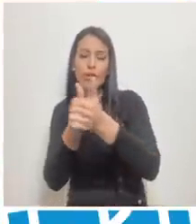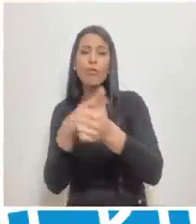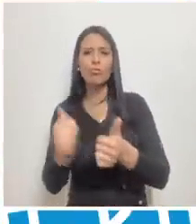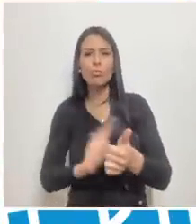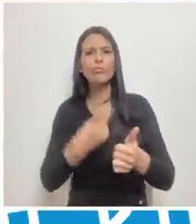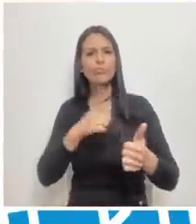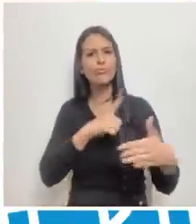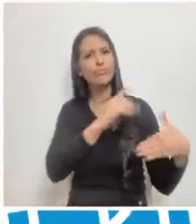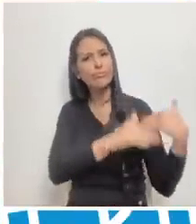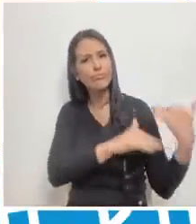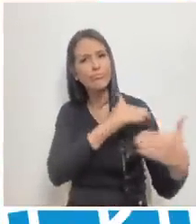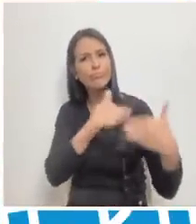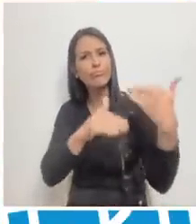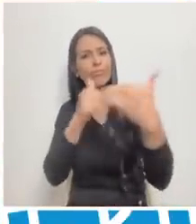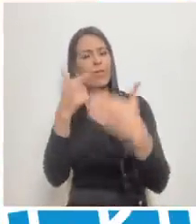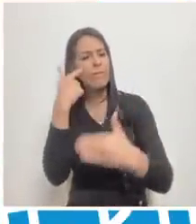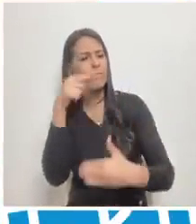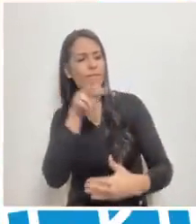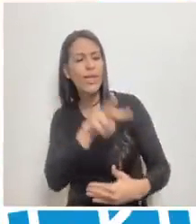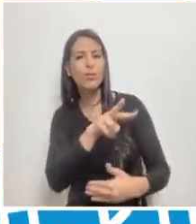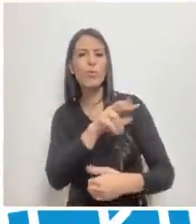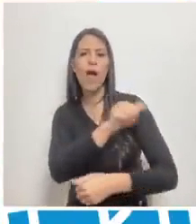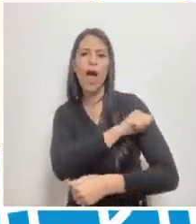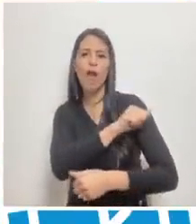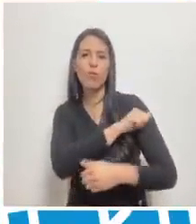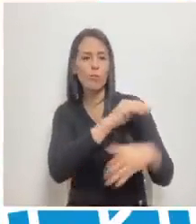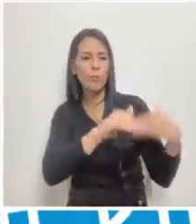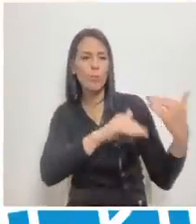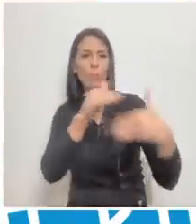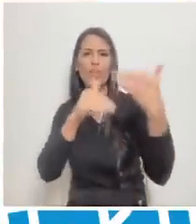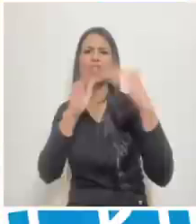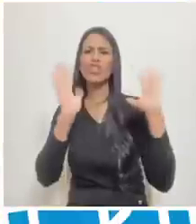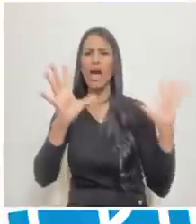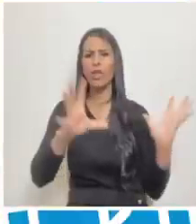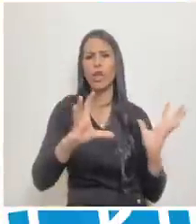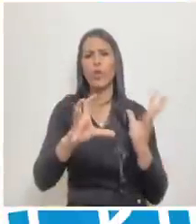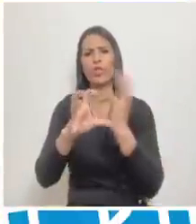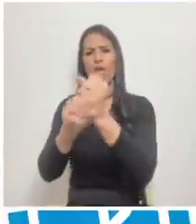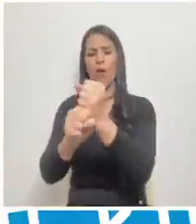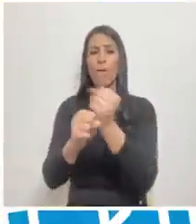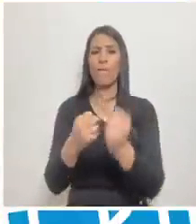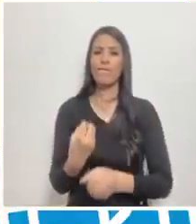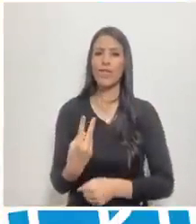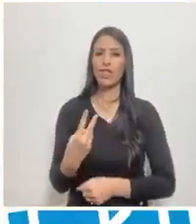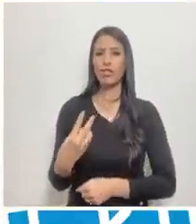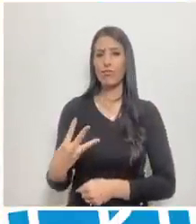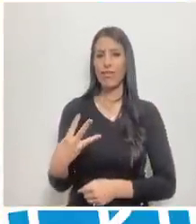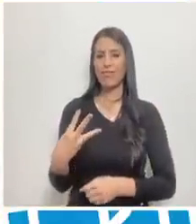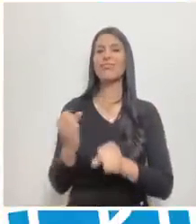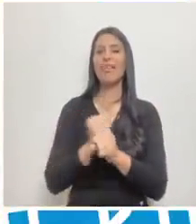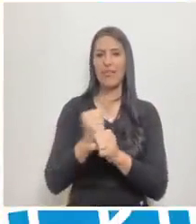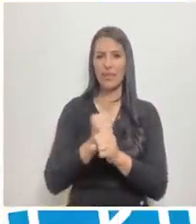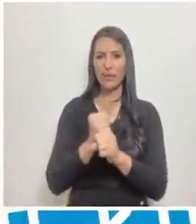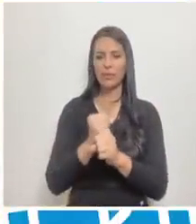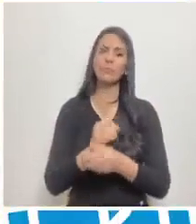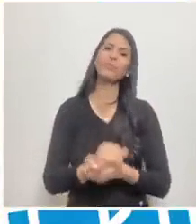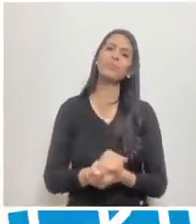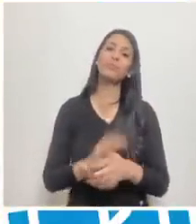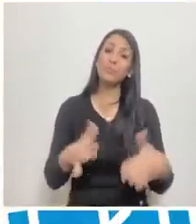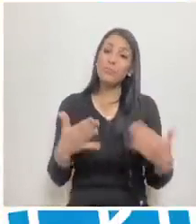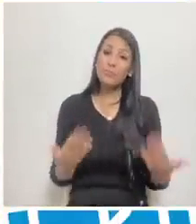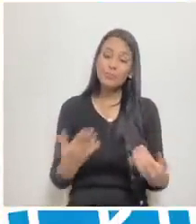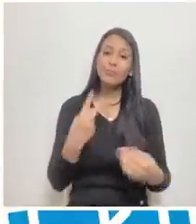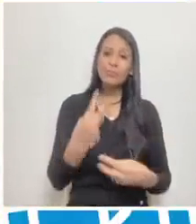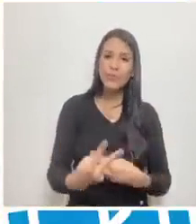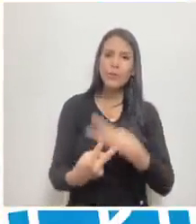histórica de 22 anos, 23, né? Bom, então, essa bianualidade é importante.